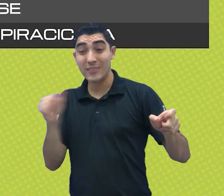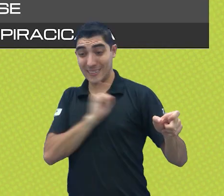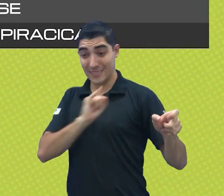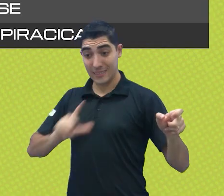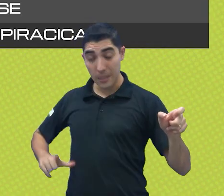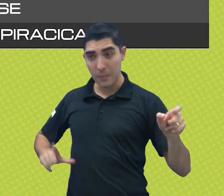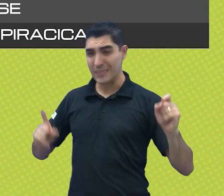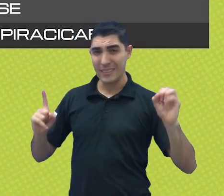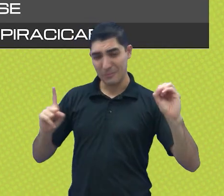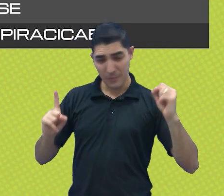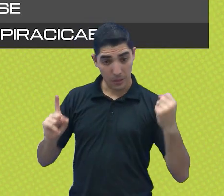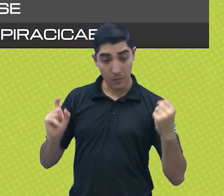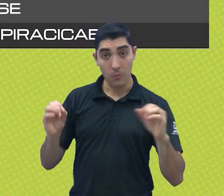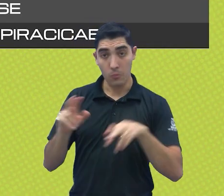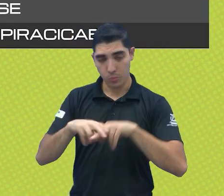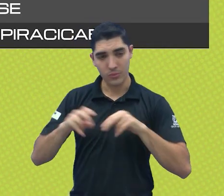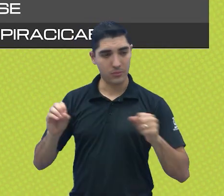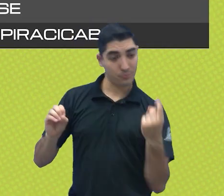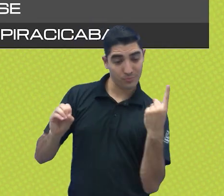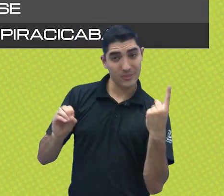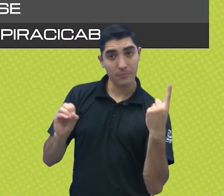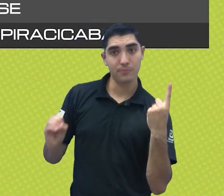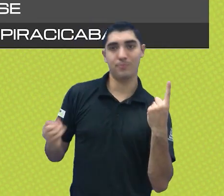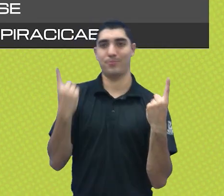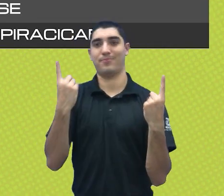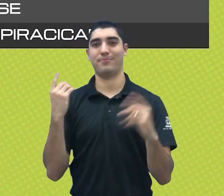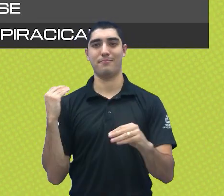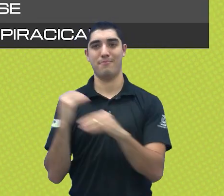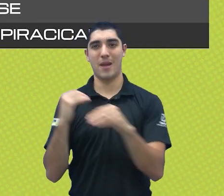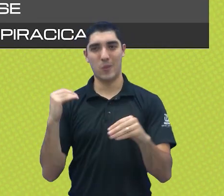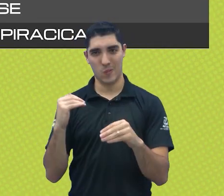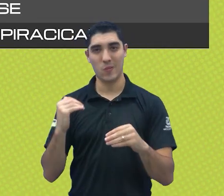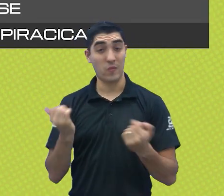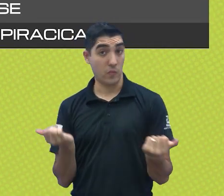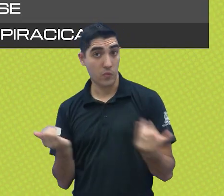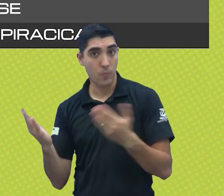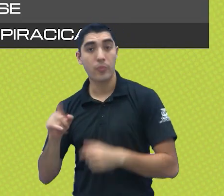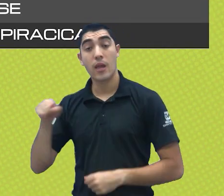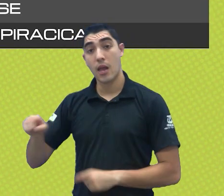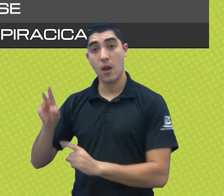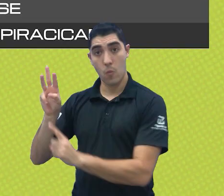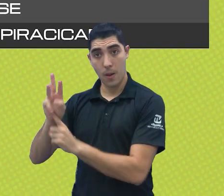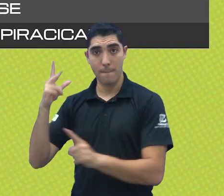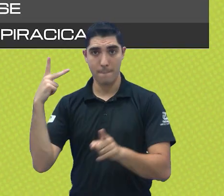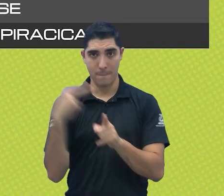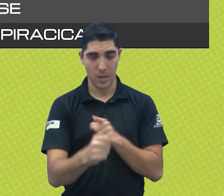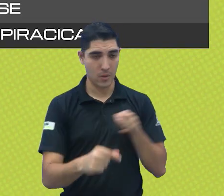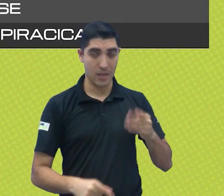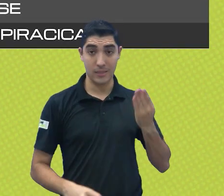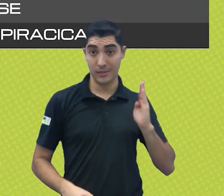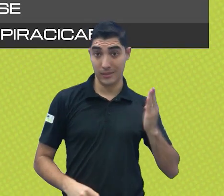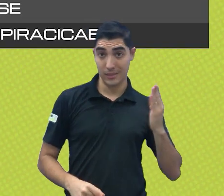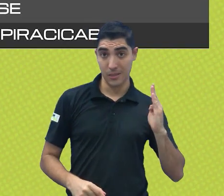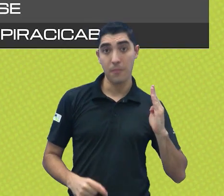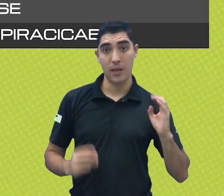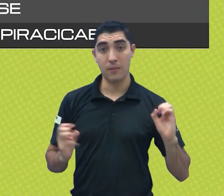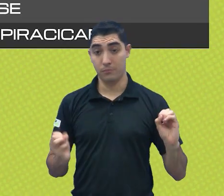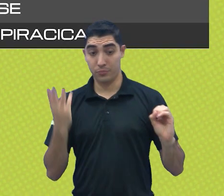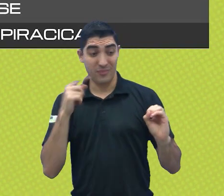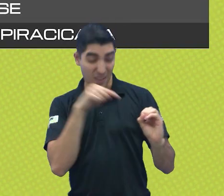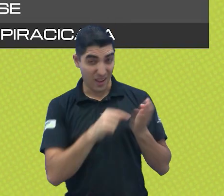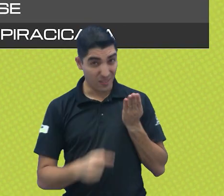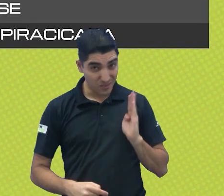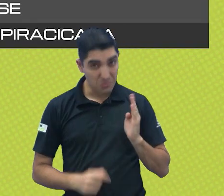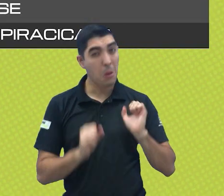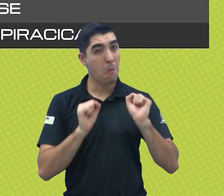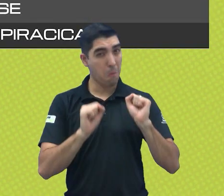aos 48 do segundo tempo lá em Limeira. A Água Santa bateu o São Bento de Sorocaba, aqui entre aspas, né? O virtual rebaixado, esse São